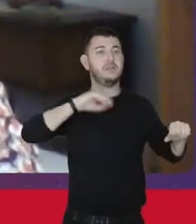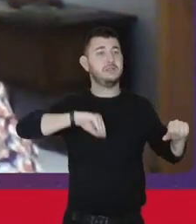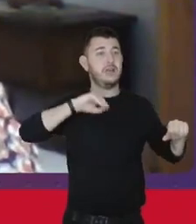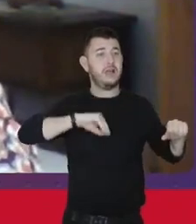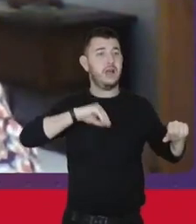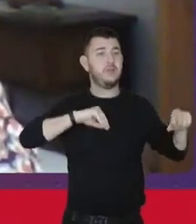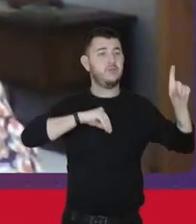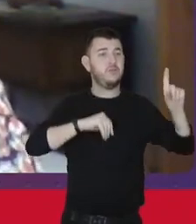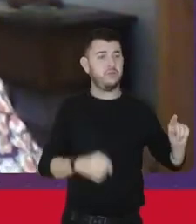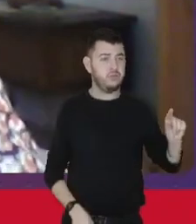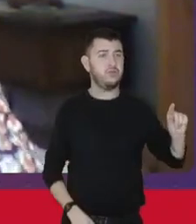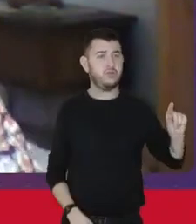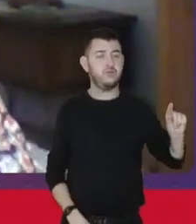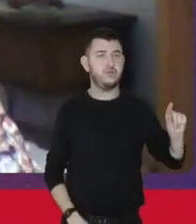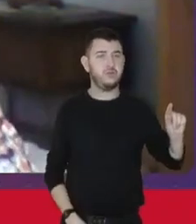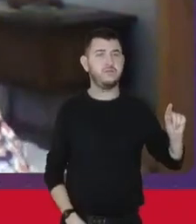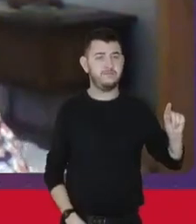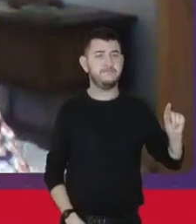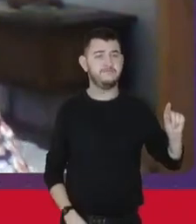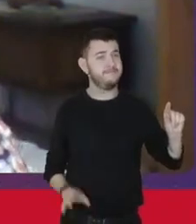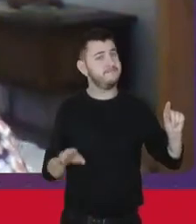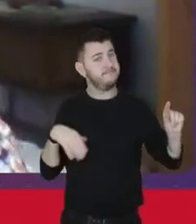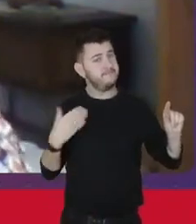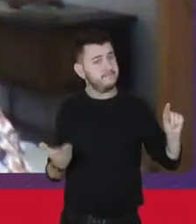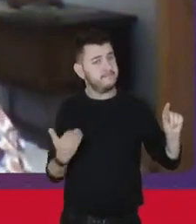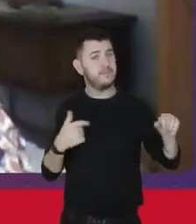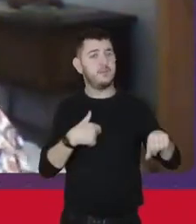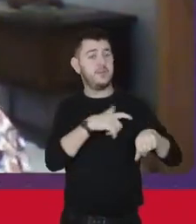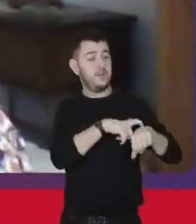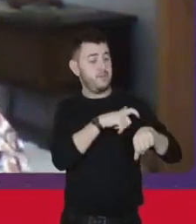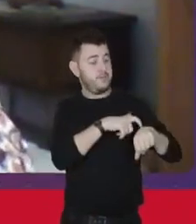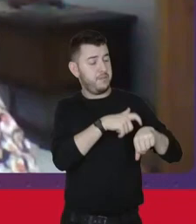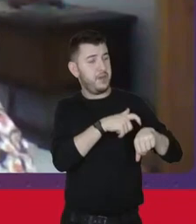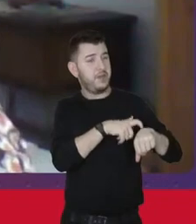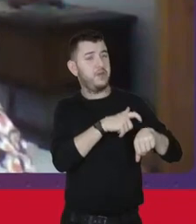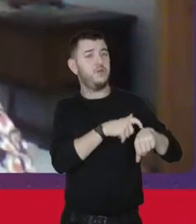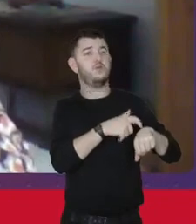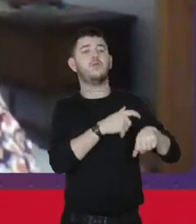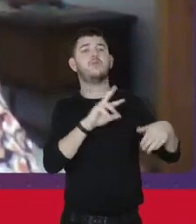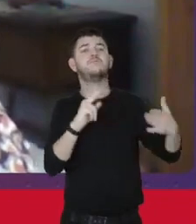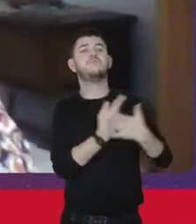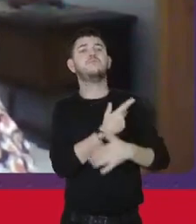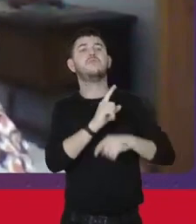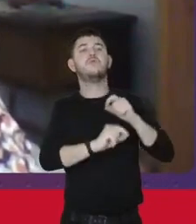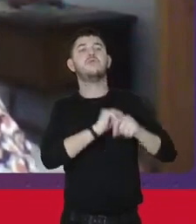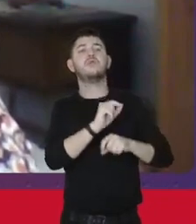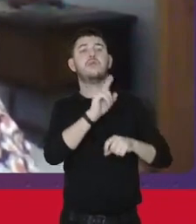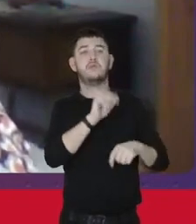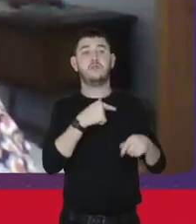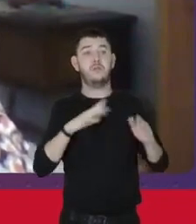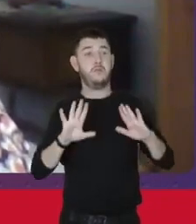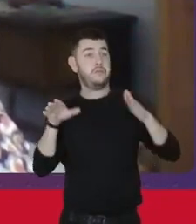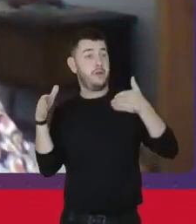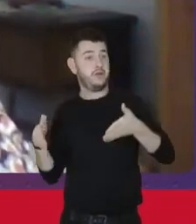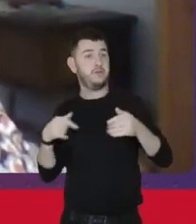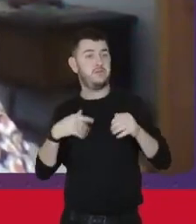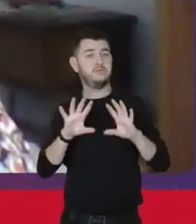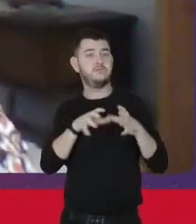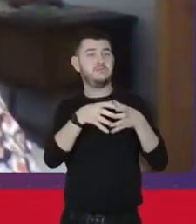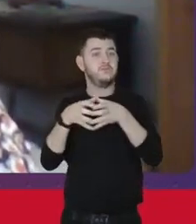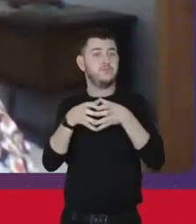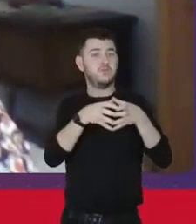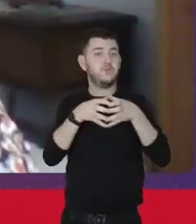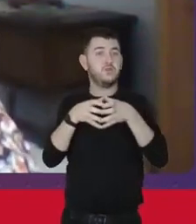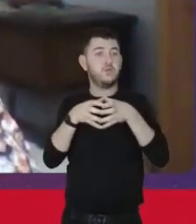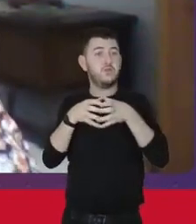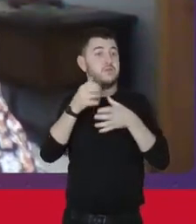piores salários. Isso num período em que cresceu muito a participação das mulheres